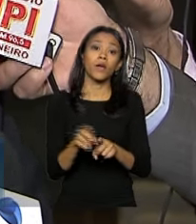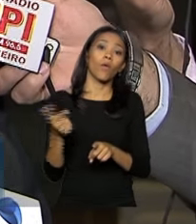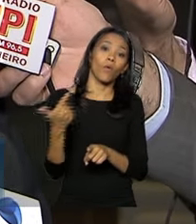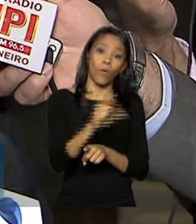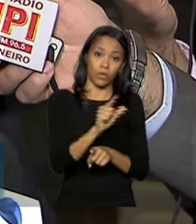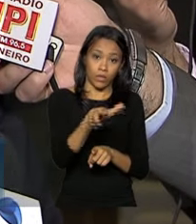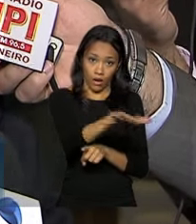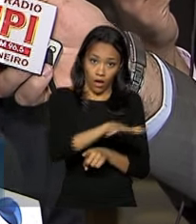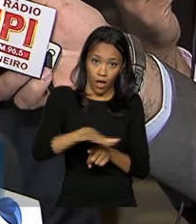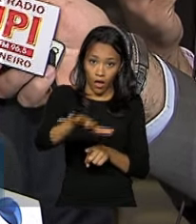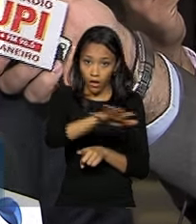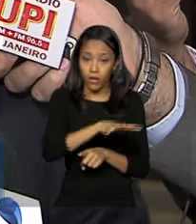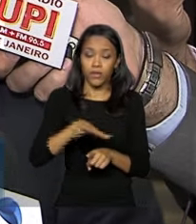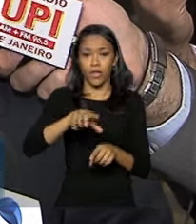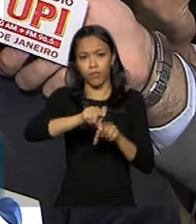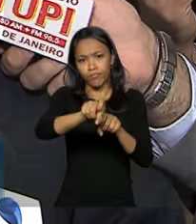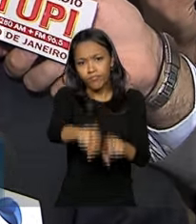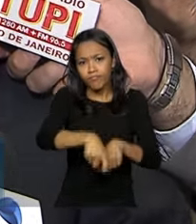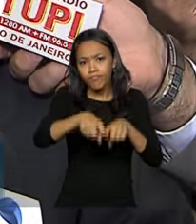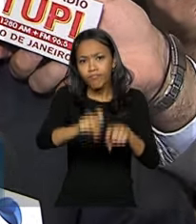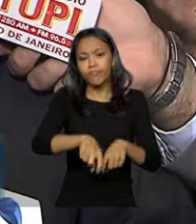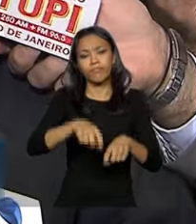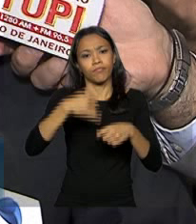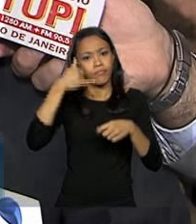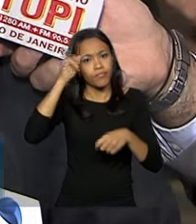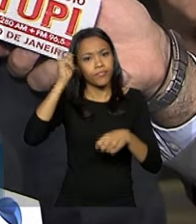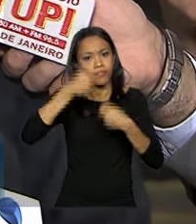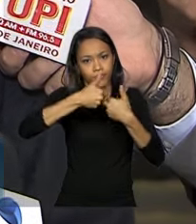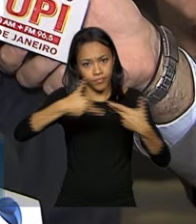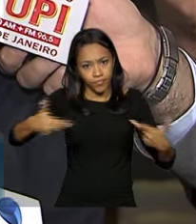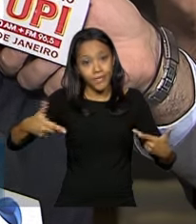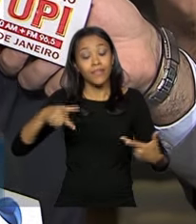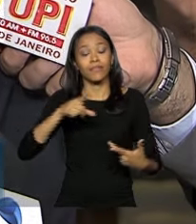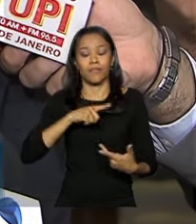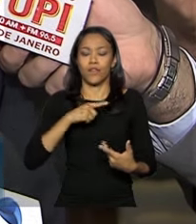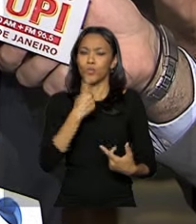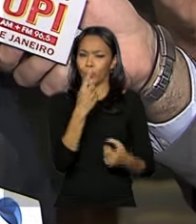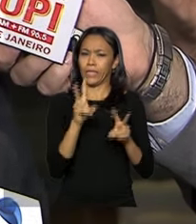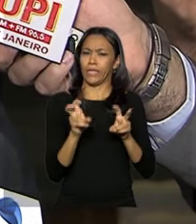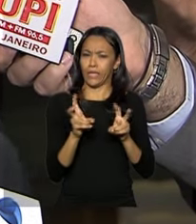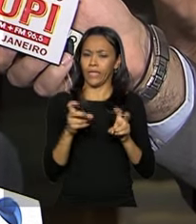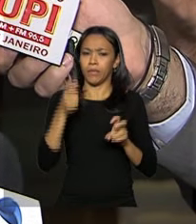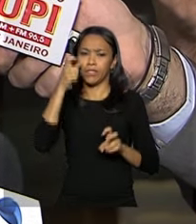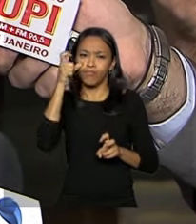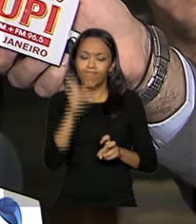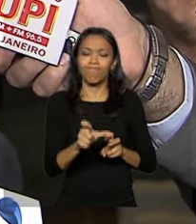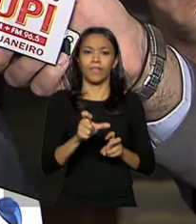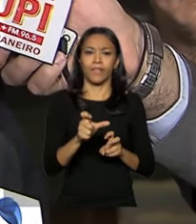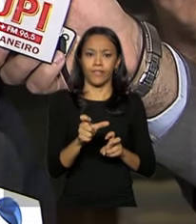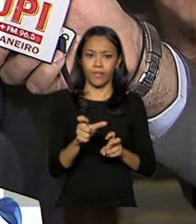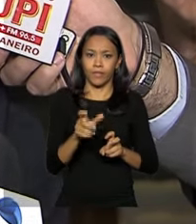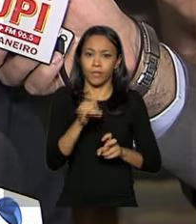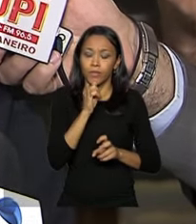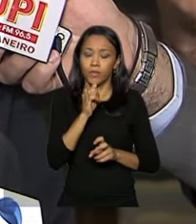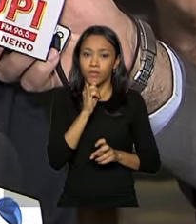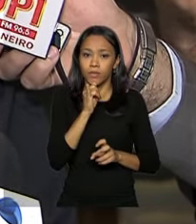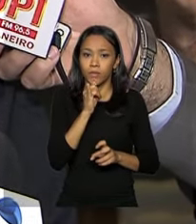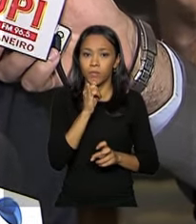setor agropecuário, tem um tema também de interesse que diz respeito, por exemplo, à área de